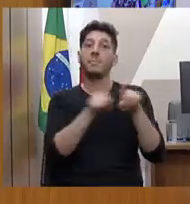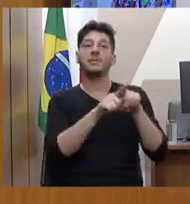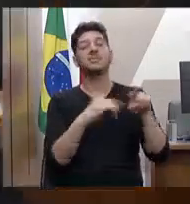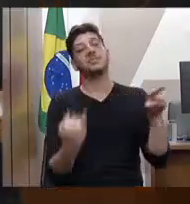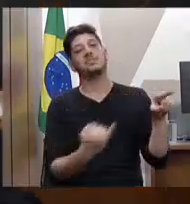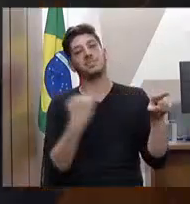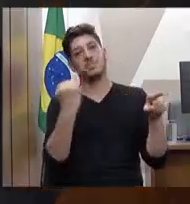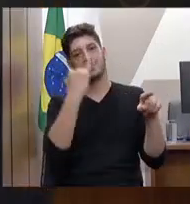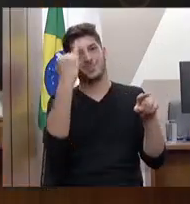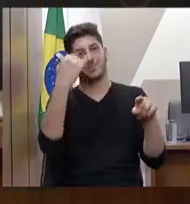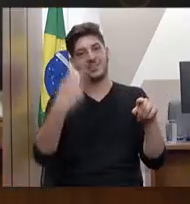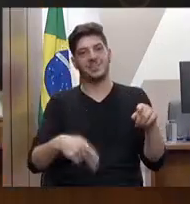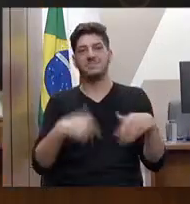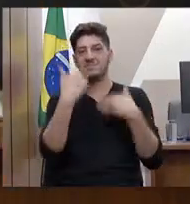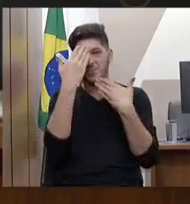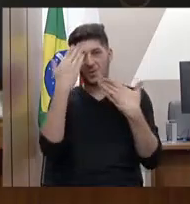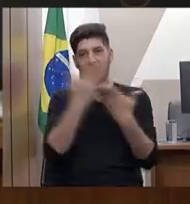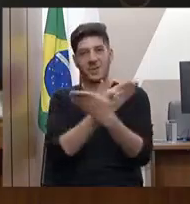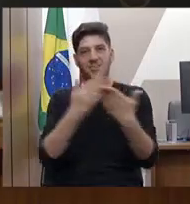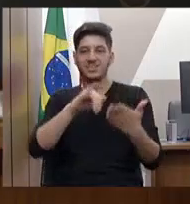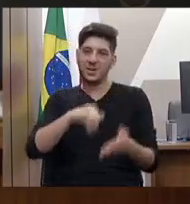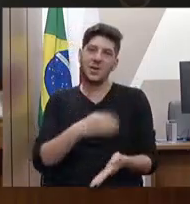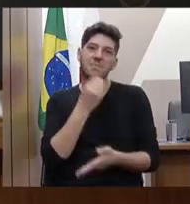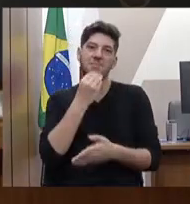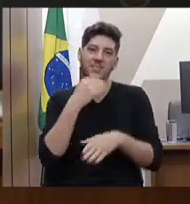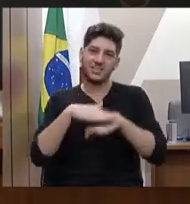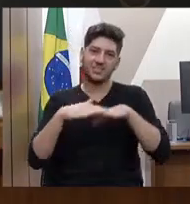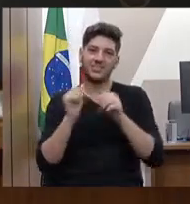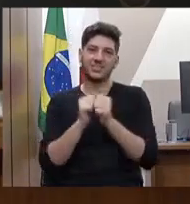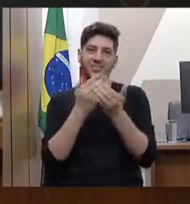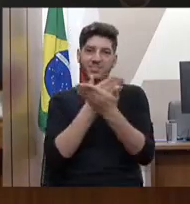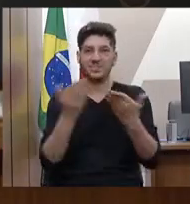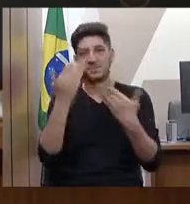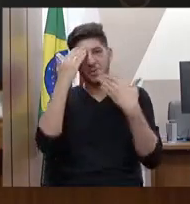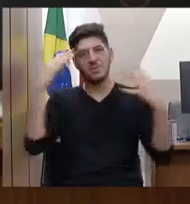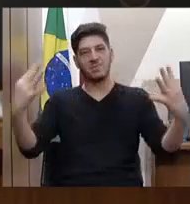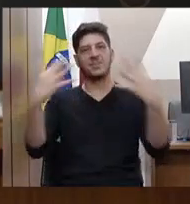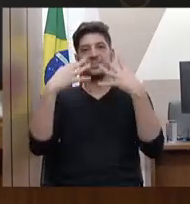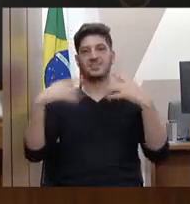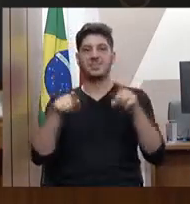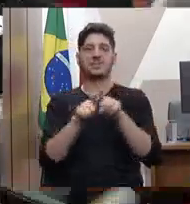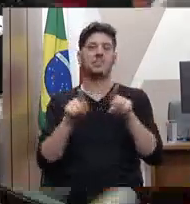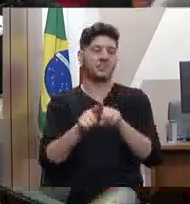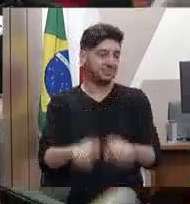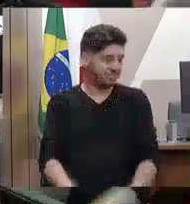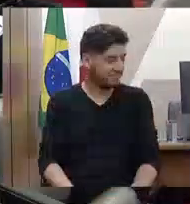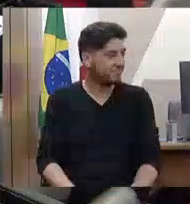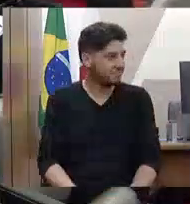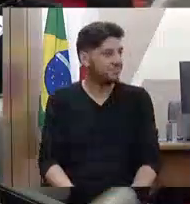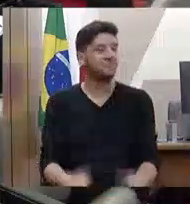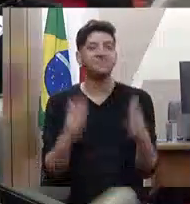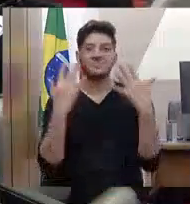essa atividade muito obrigado pelo oportunidade de falar Ocioso obrigado pela atenção que me foi dispensada